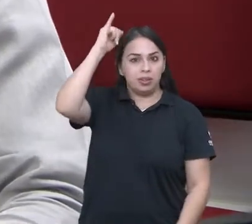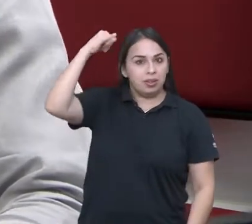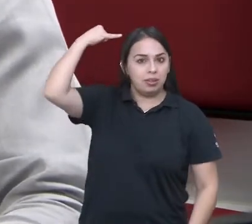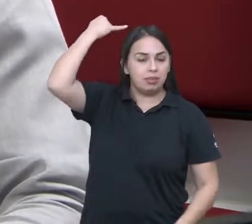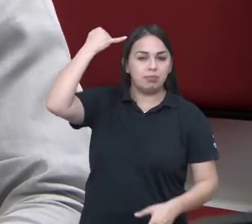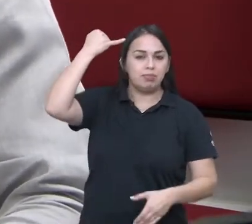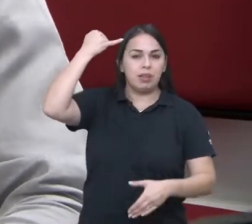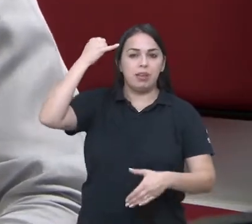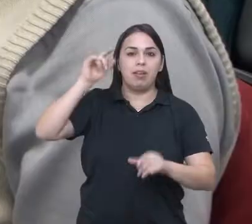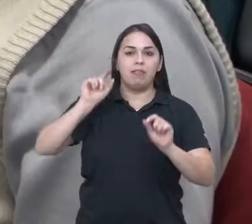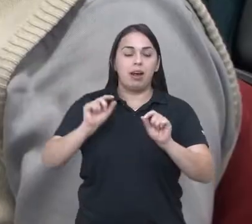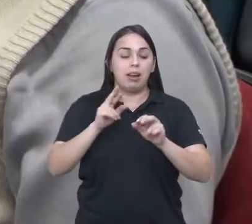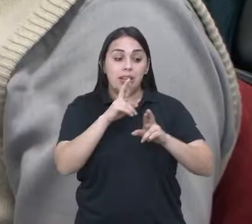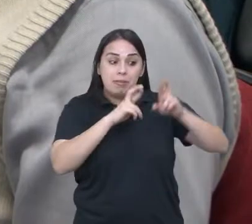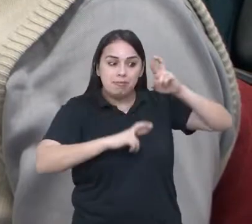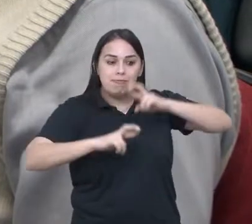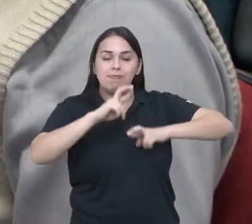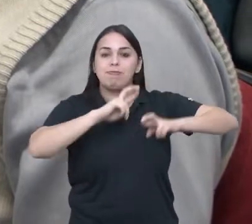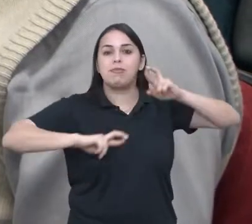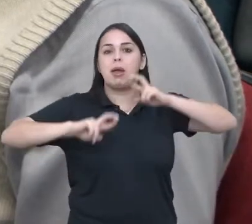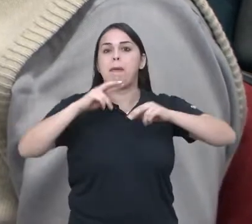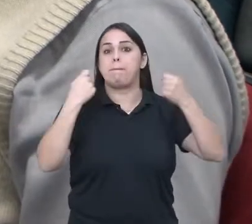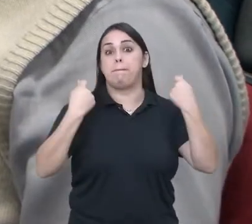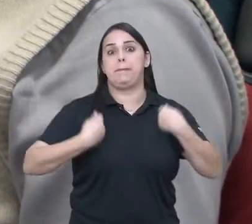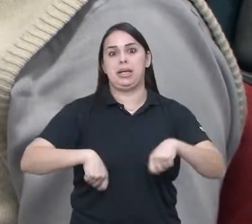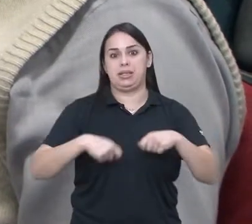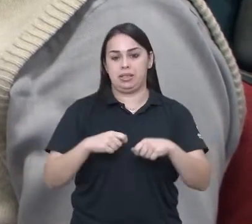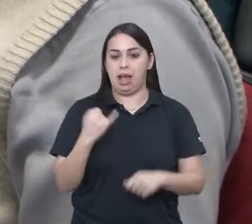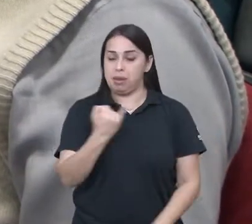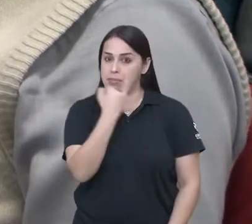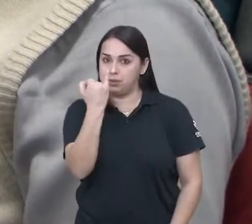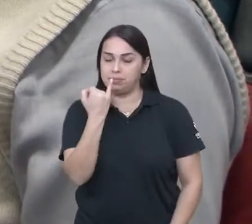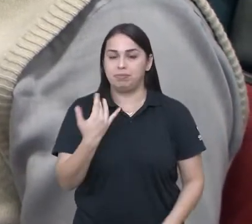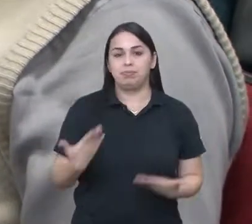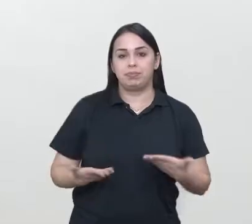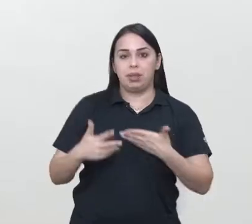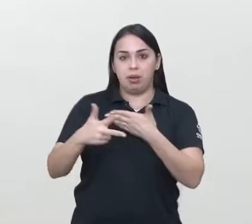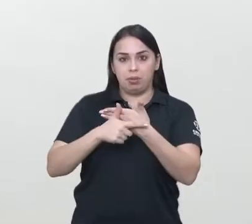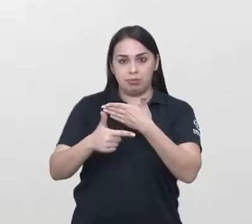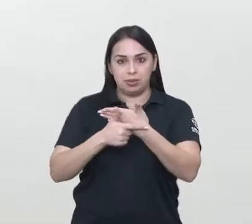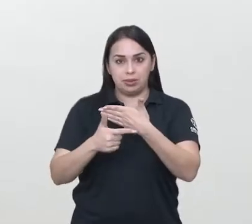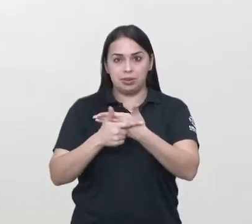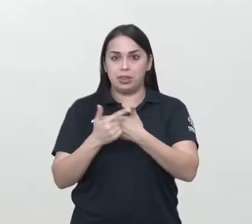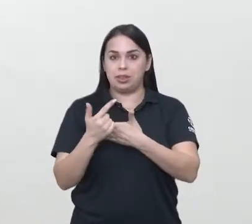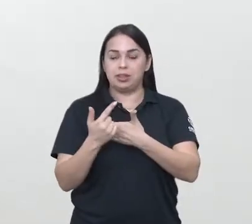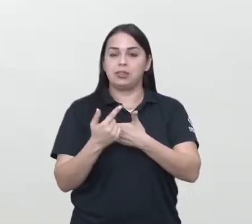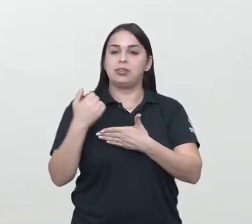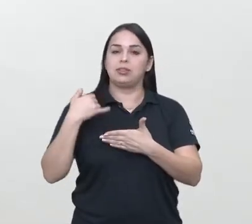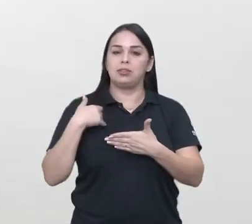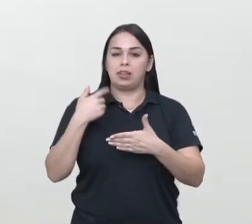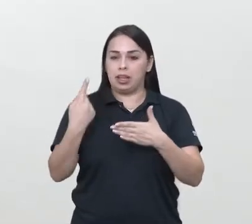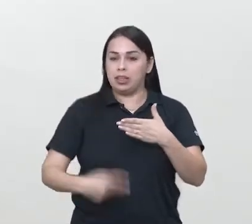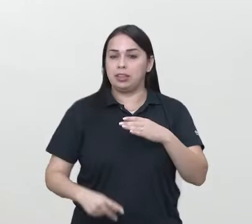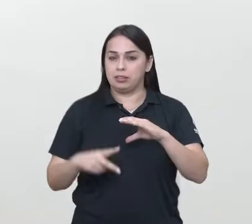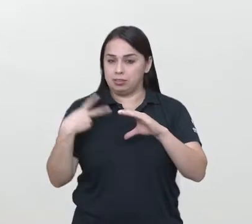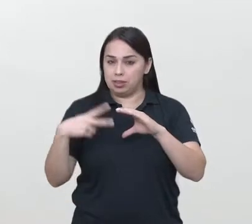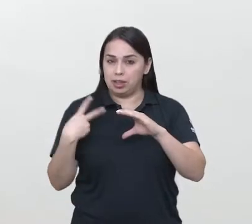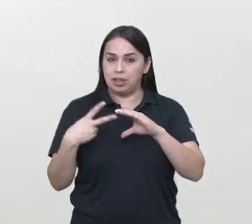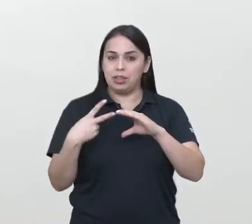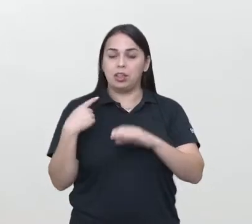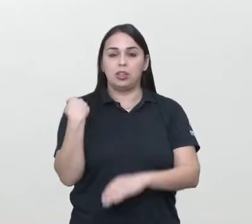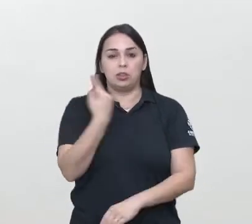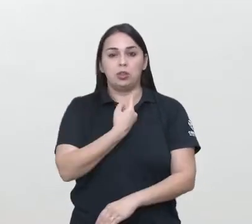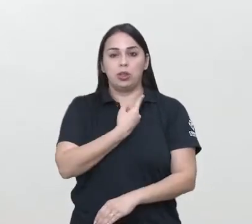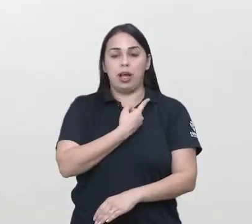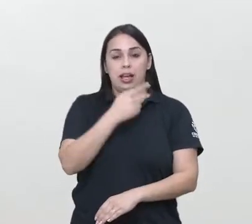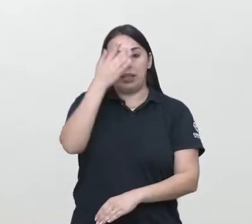Cláudio reforça um importante papel fiscalizador do Poder Legislativo. O papel do vereador da Câmara Municipal de São José dos